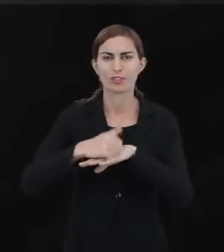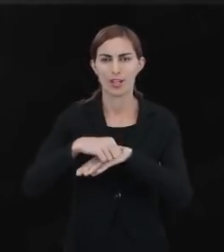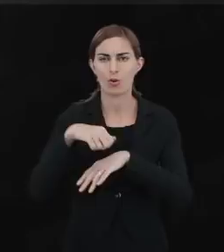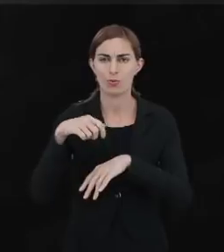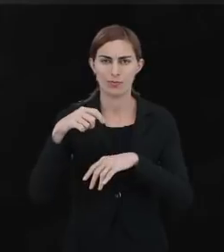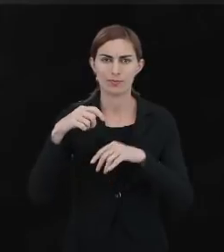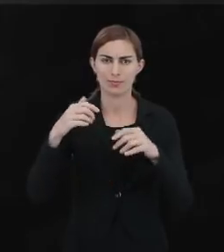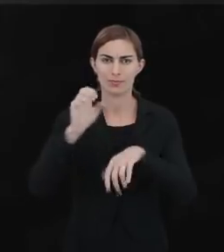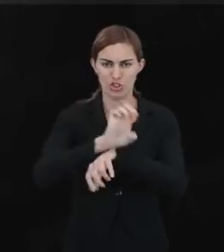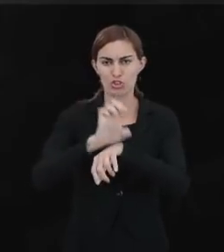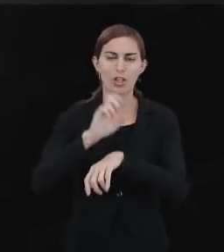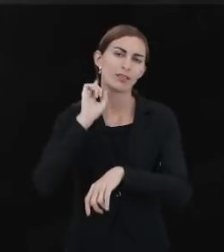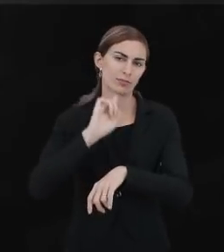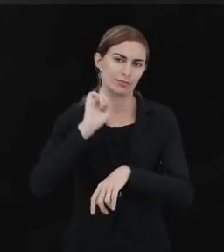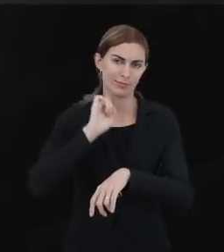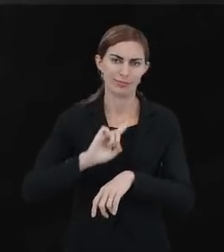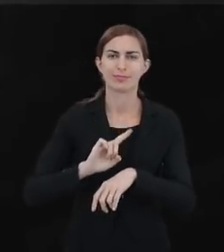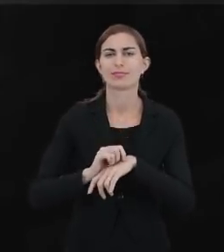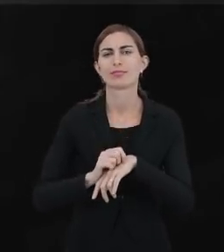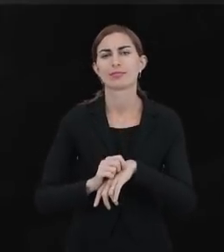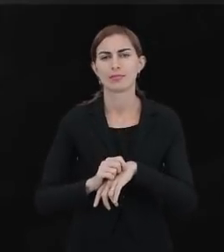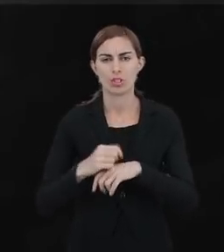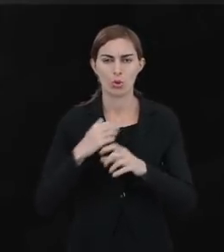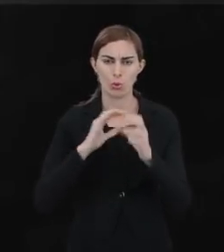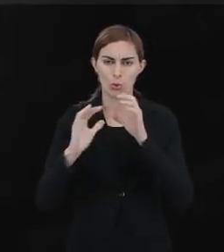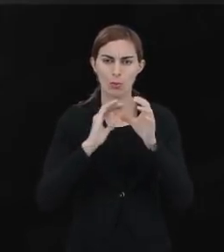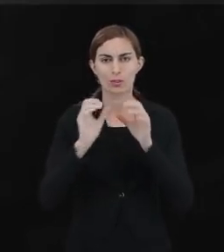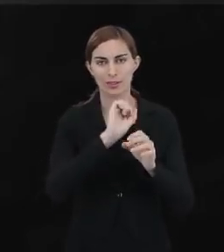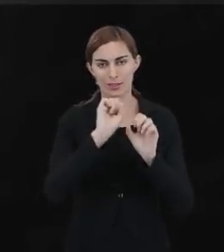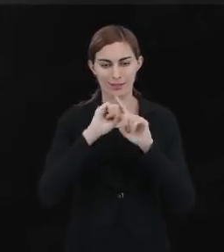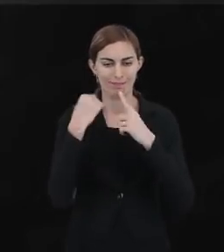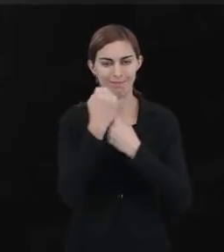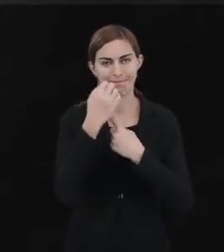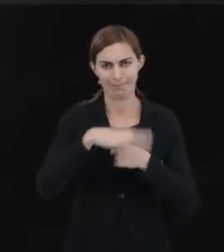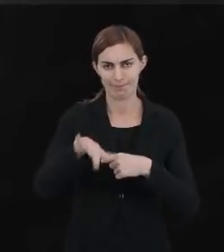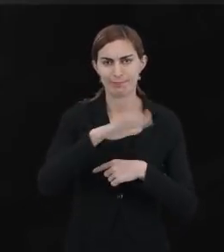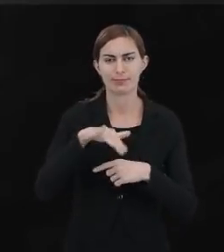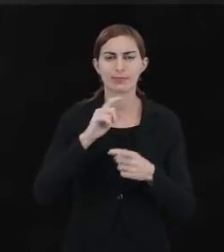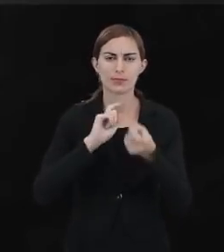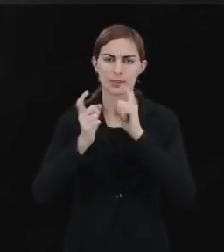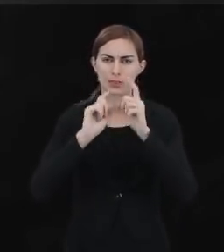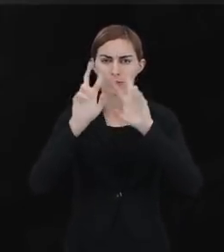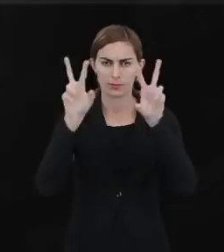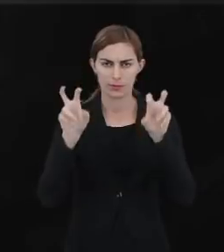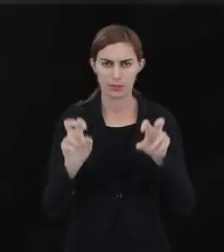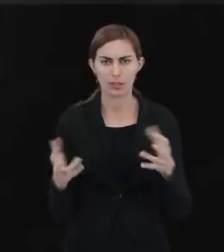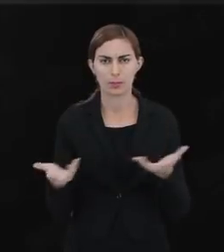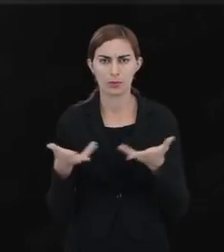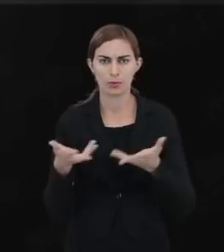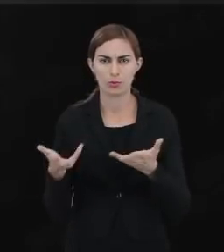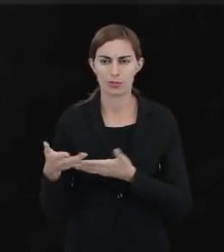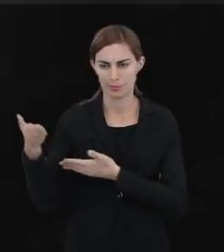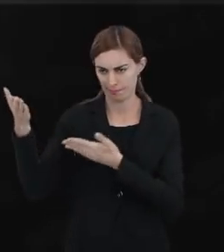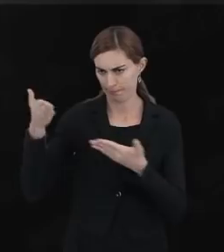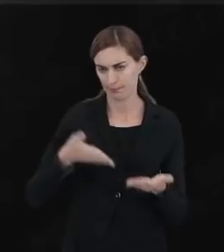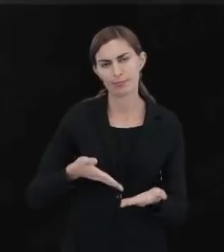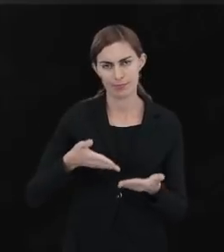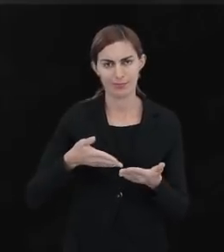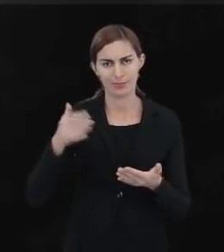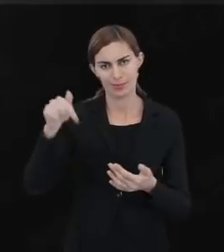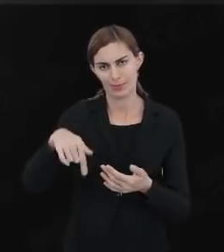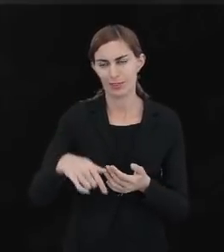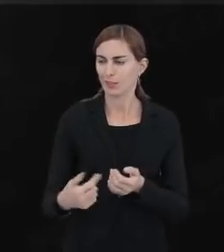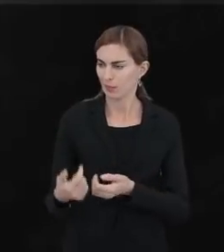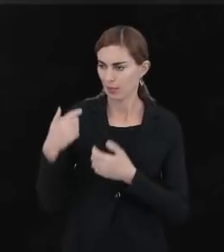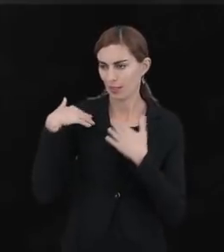de minas gerais em parceria com a assessoria de comunicação social para discutir o tema hoje eu recebo aqui no estúdio já